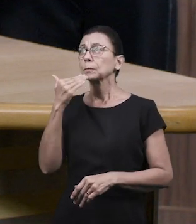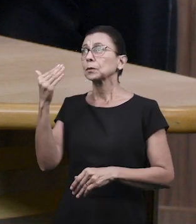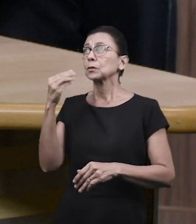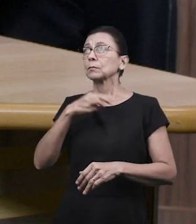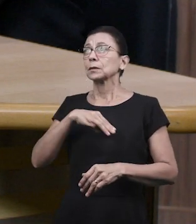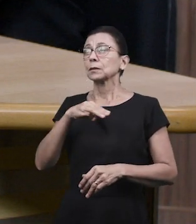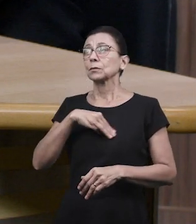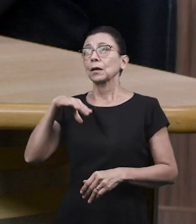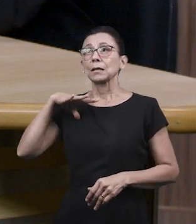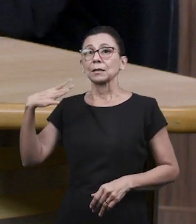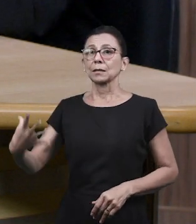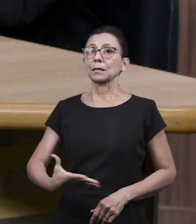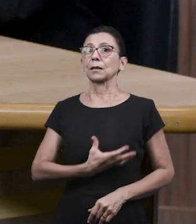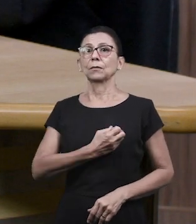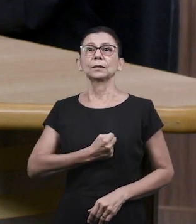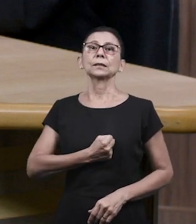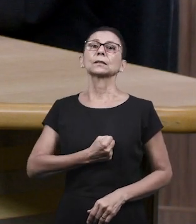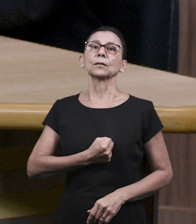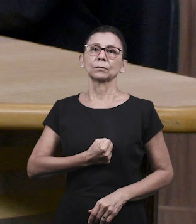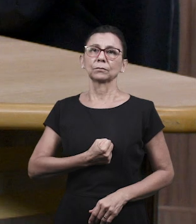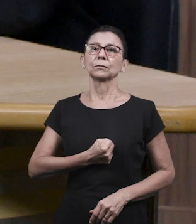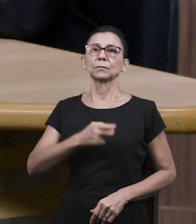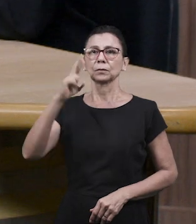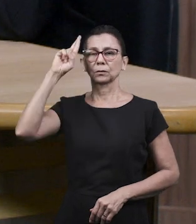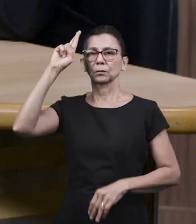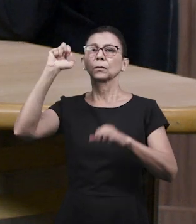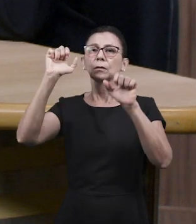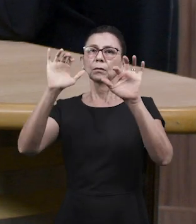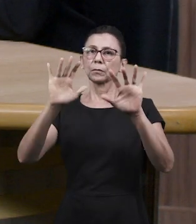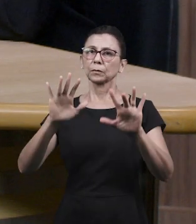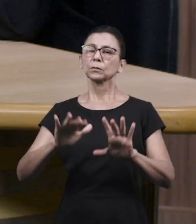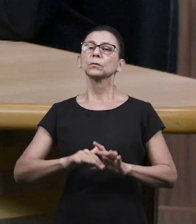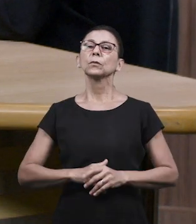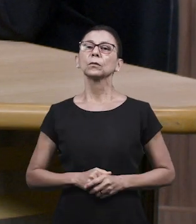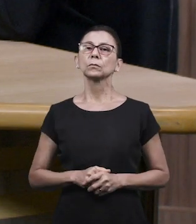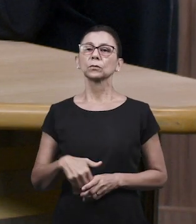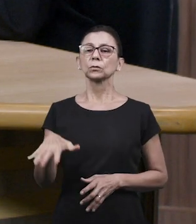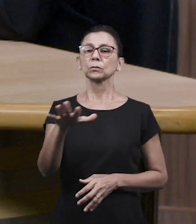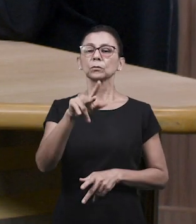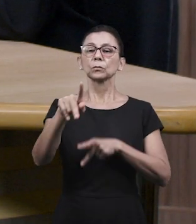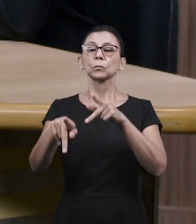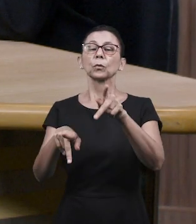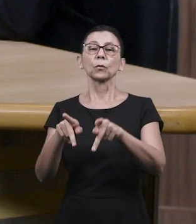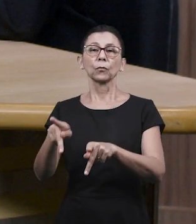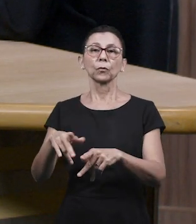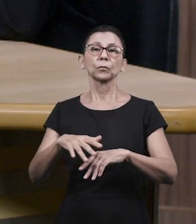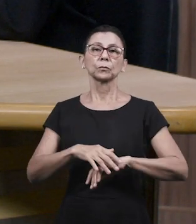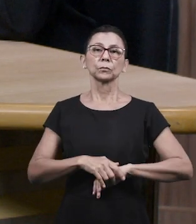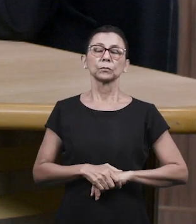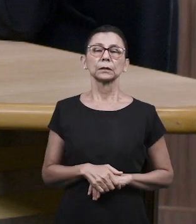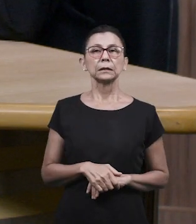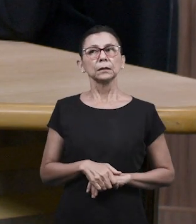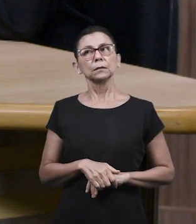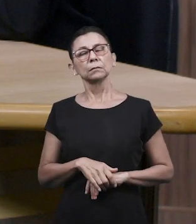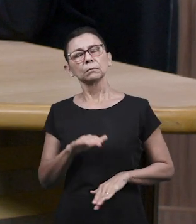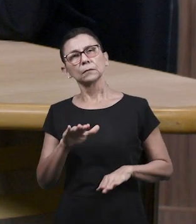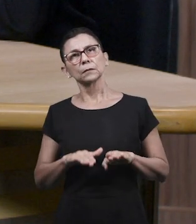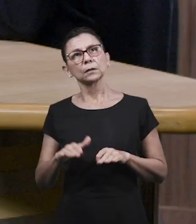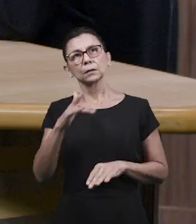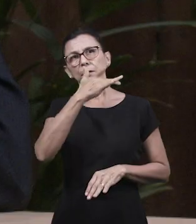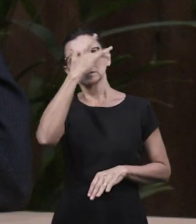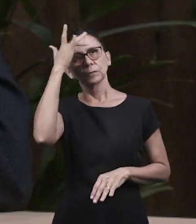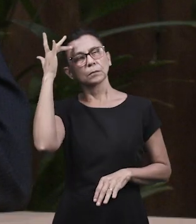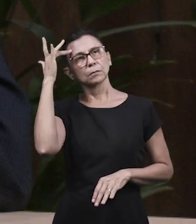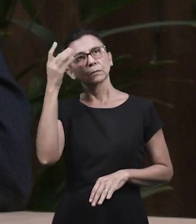e a salvação do Senhor. E o Senhor deu uma bênção ali para Nínive. Então, muitas vezes as pessoas